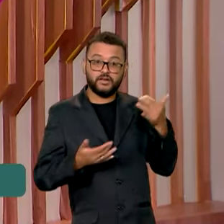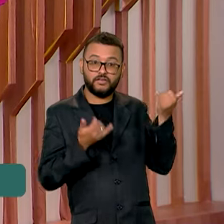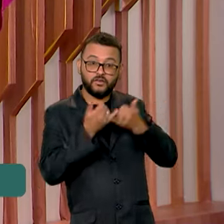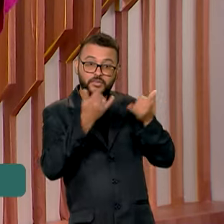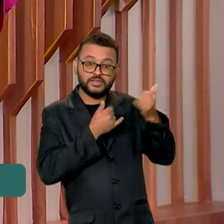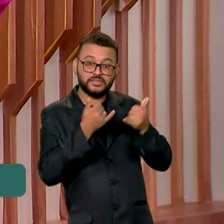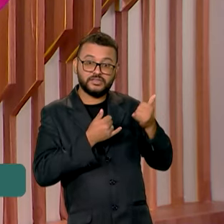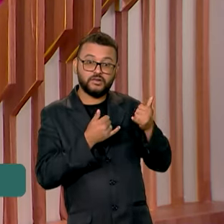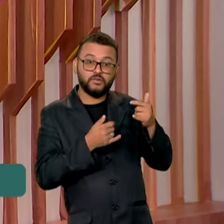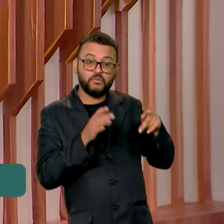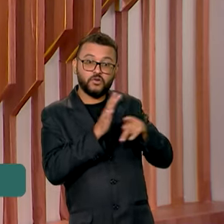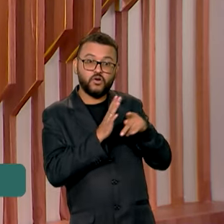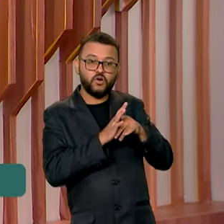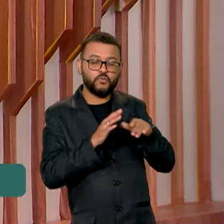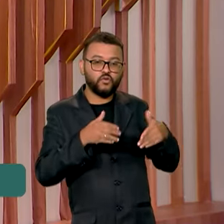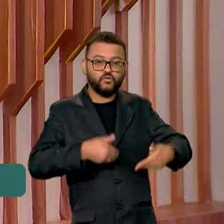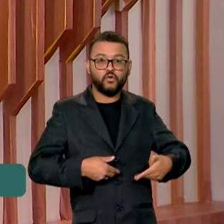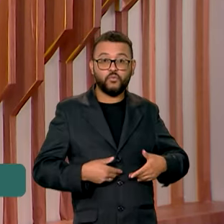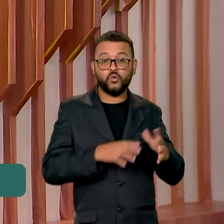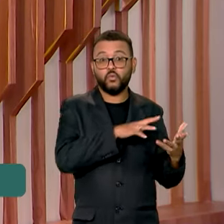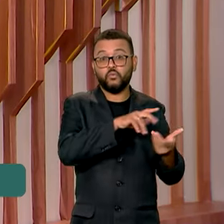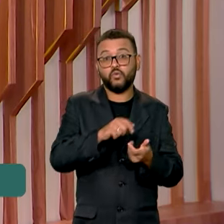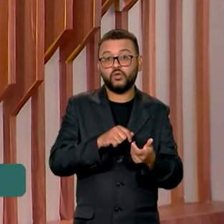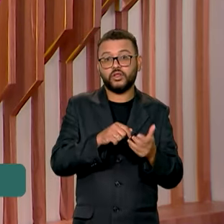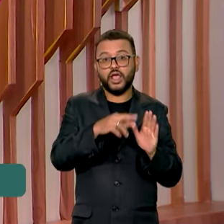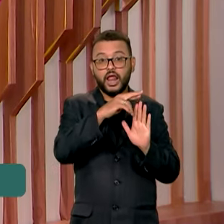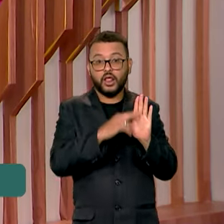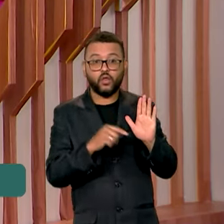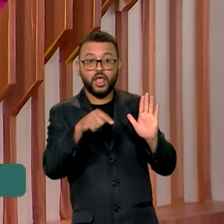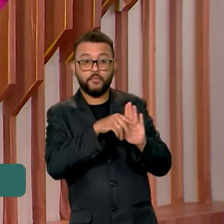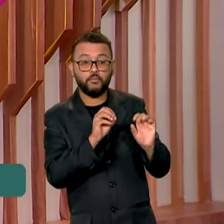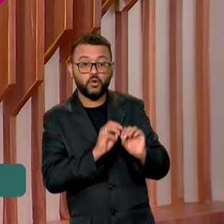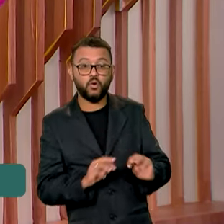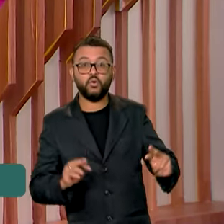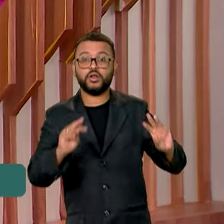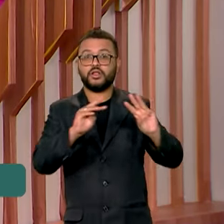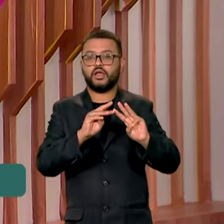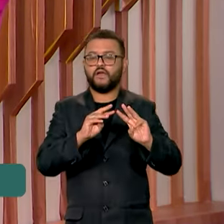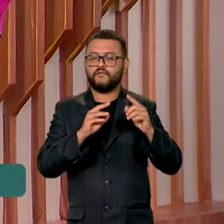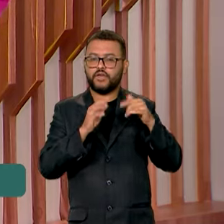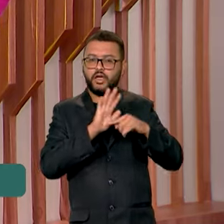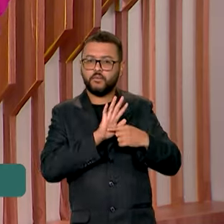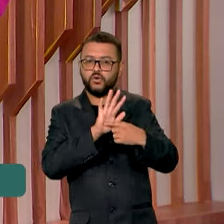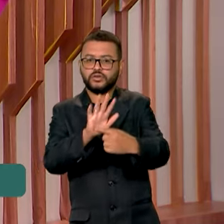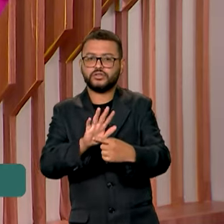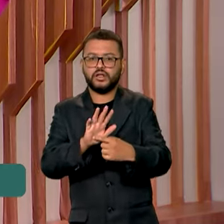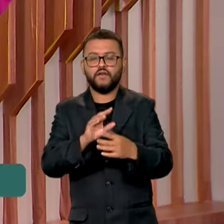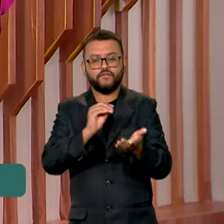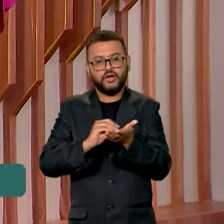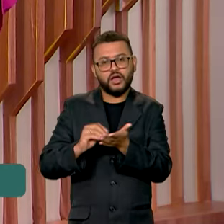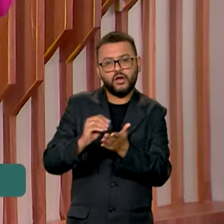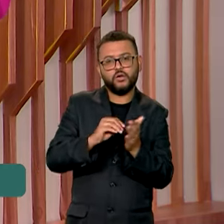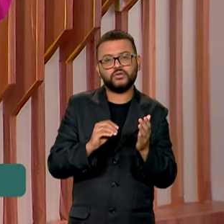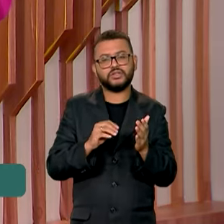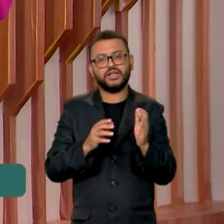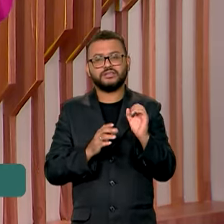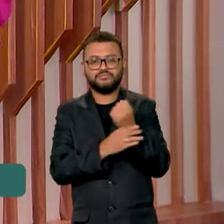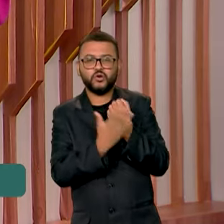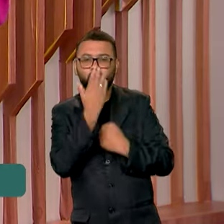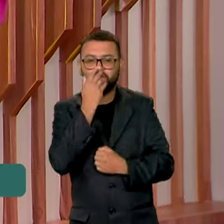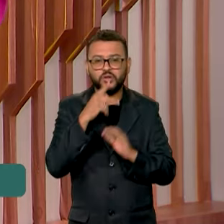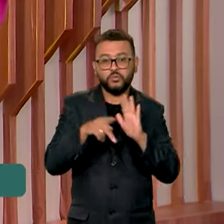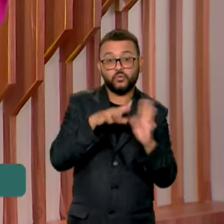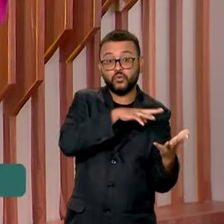dados atualizados sobre a fome no mundo. Os números são do relatório das Nações Unidas sobre o estado de insegurança